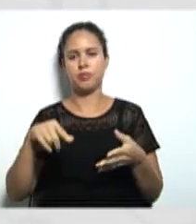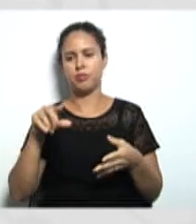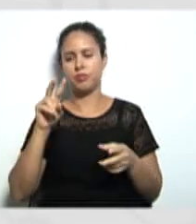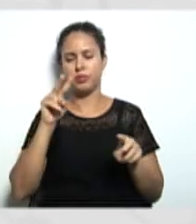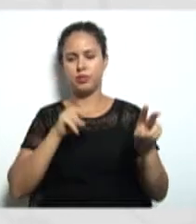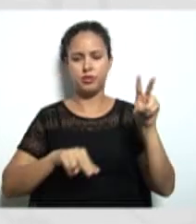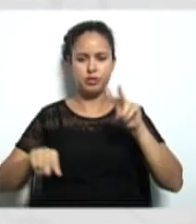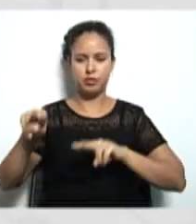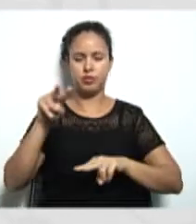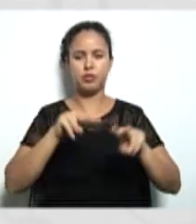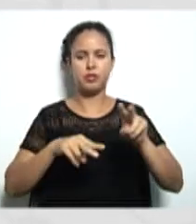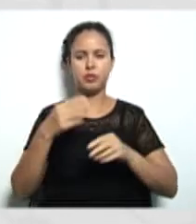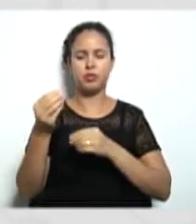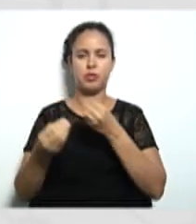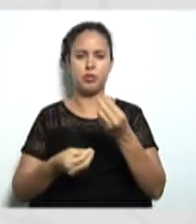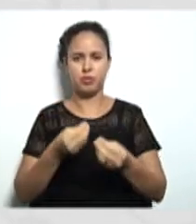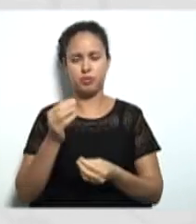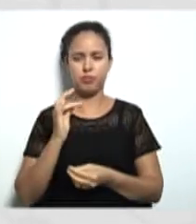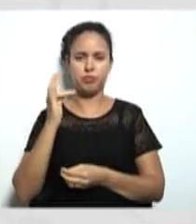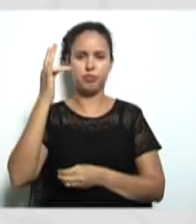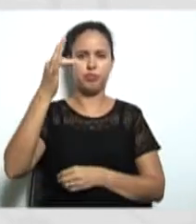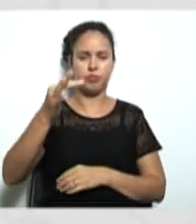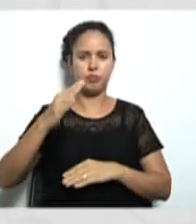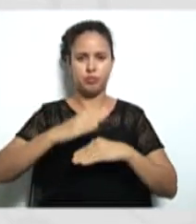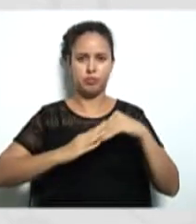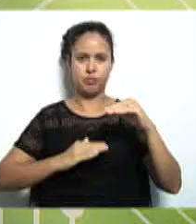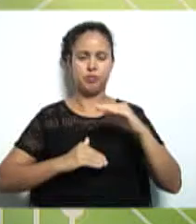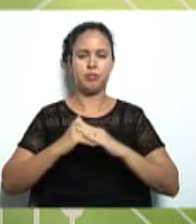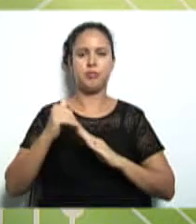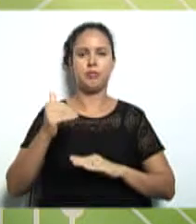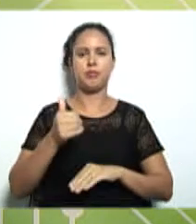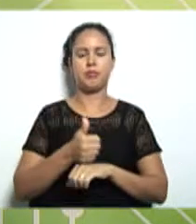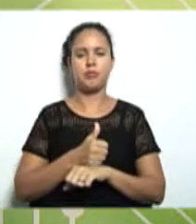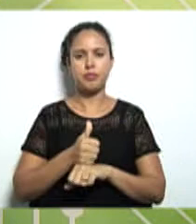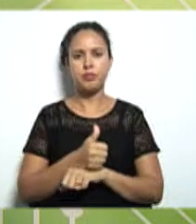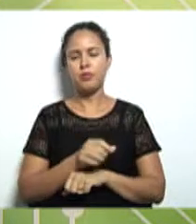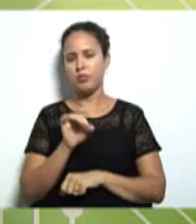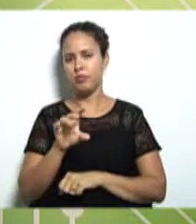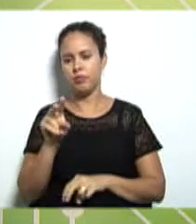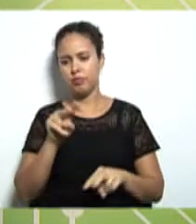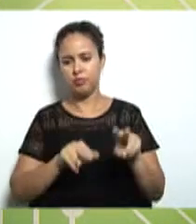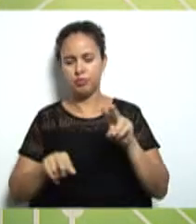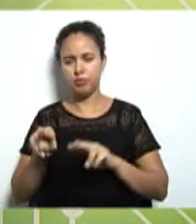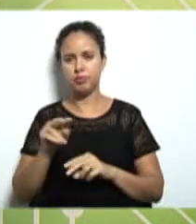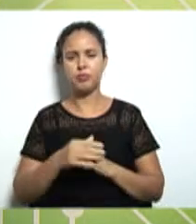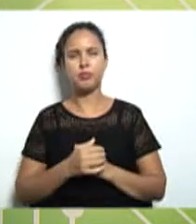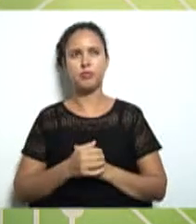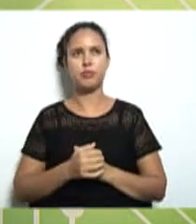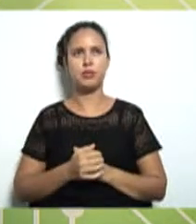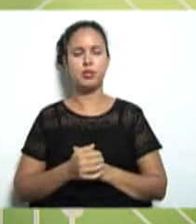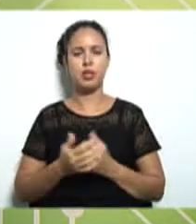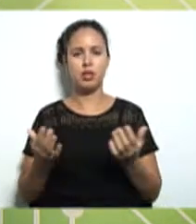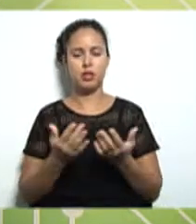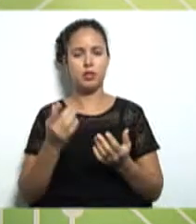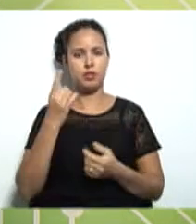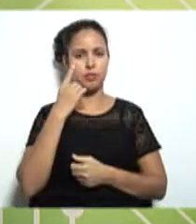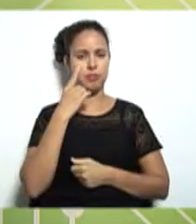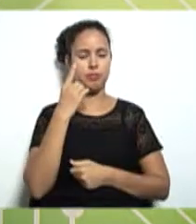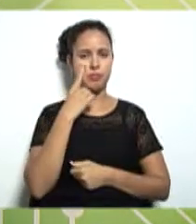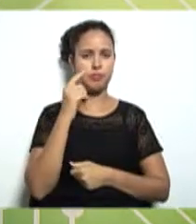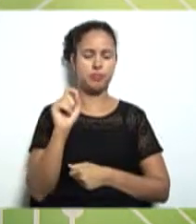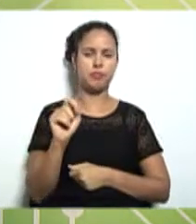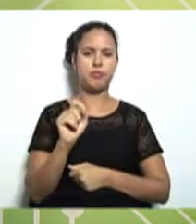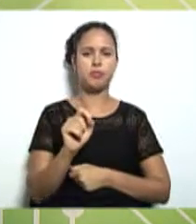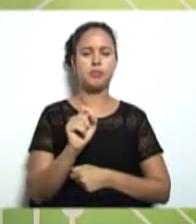da sua futura profissão e você vai tão somente observar. E agora a gente vai mostrar então,